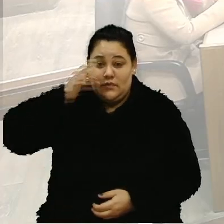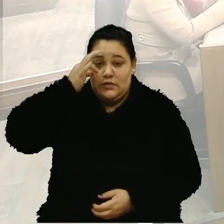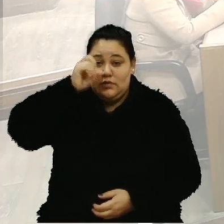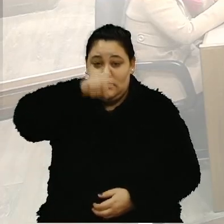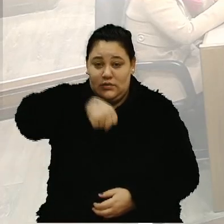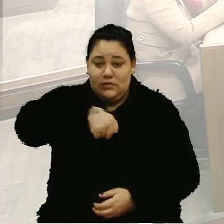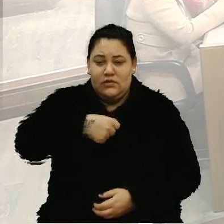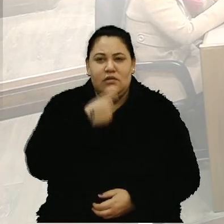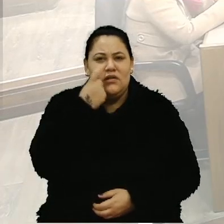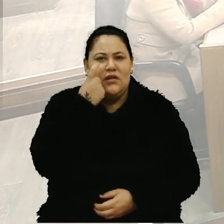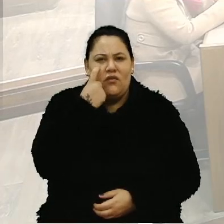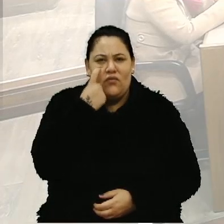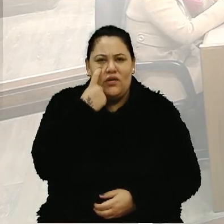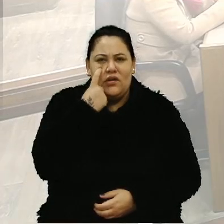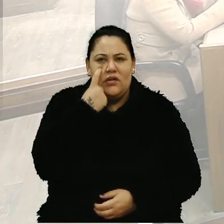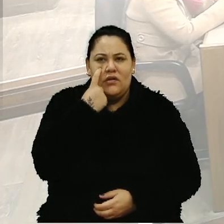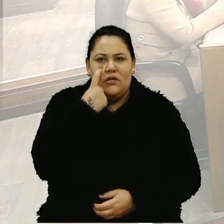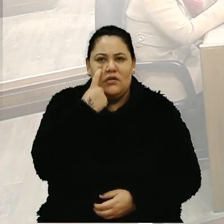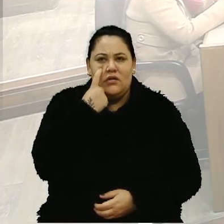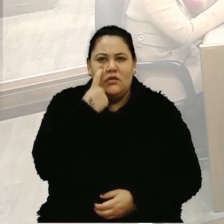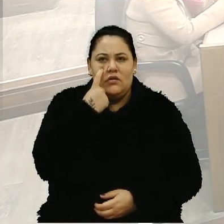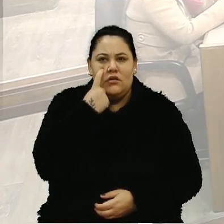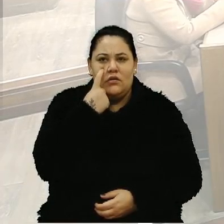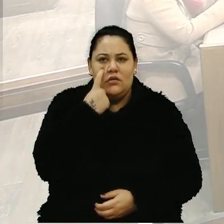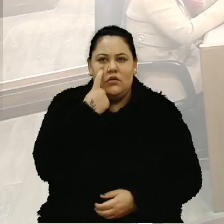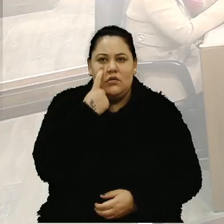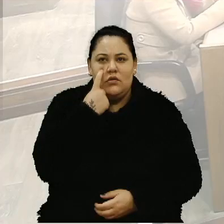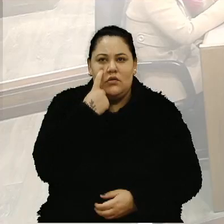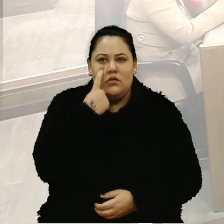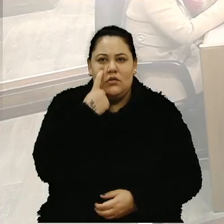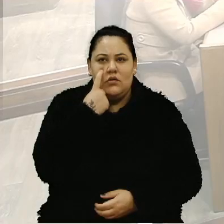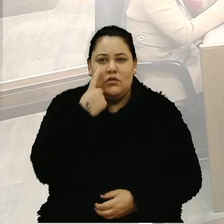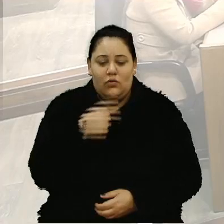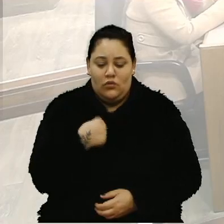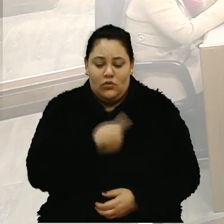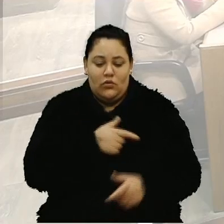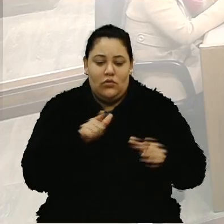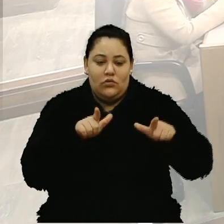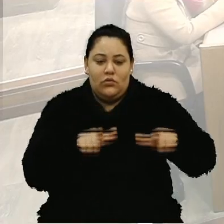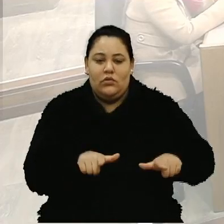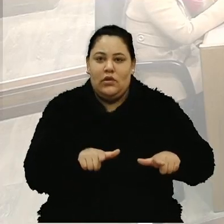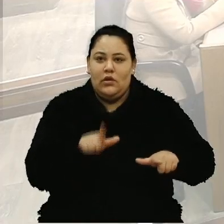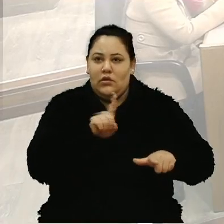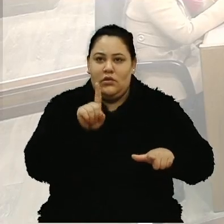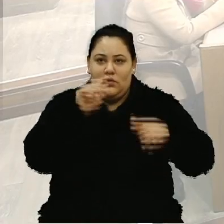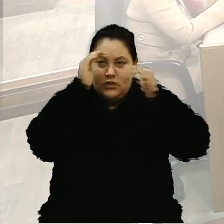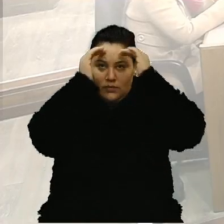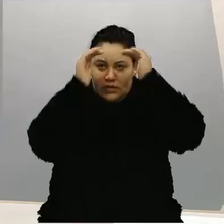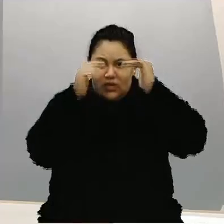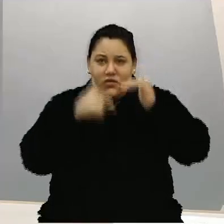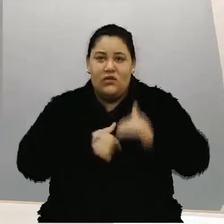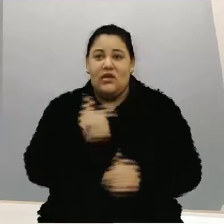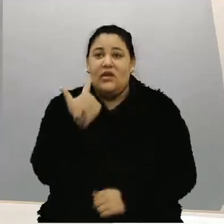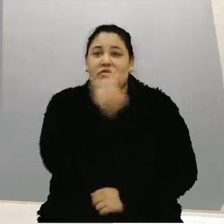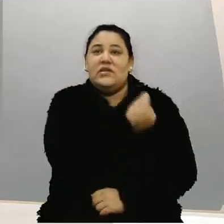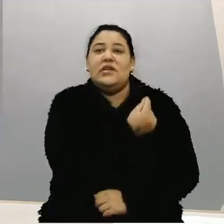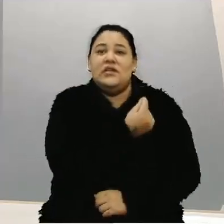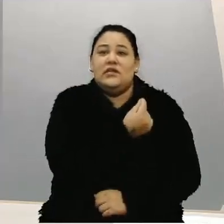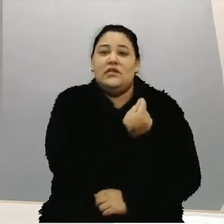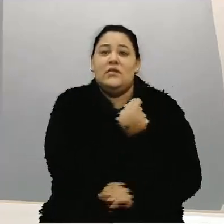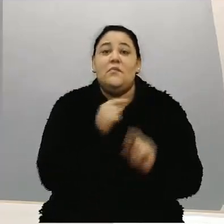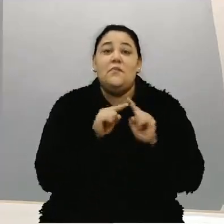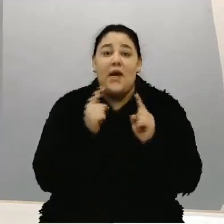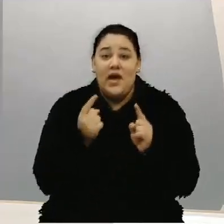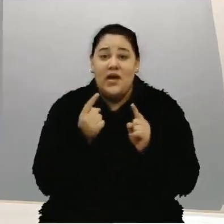eu vi o desrespeito de, infelizmente, o nosso lugar aqui não foi respeitado, eu fui embora. Mas eu vim para apoiar a